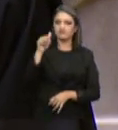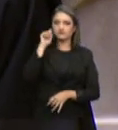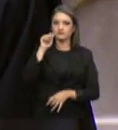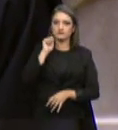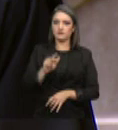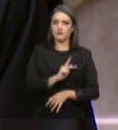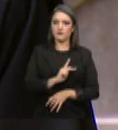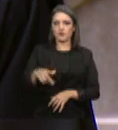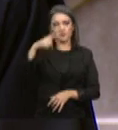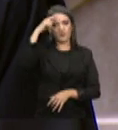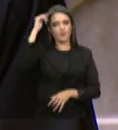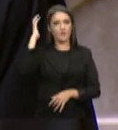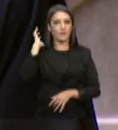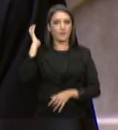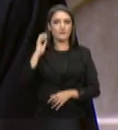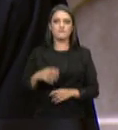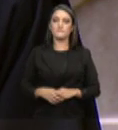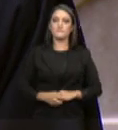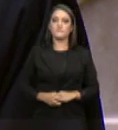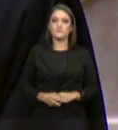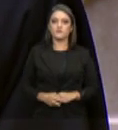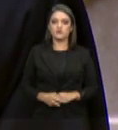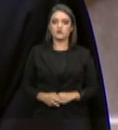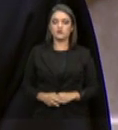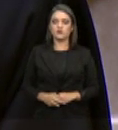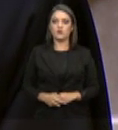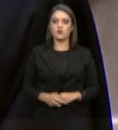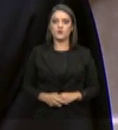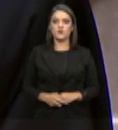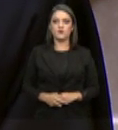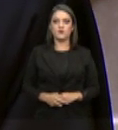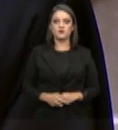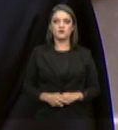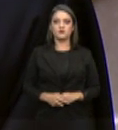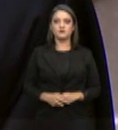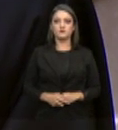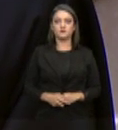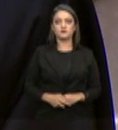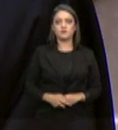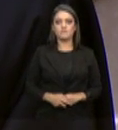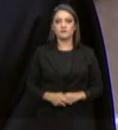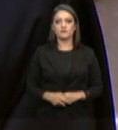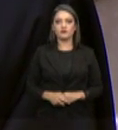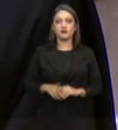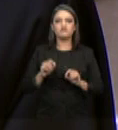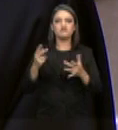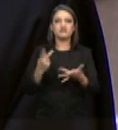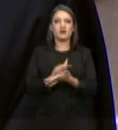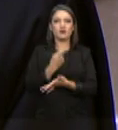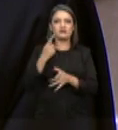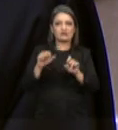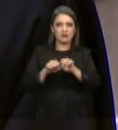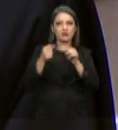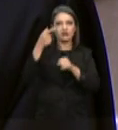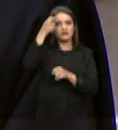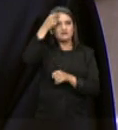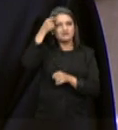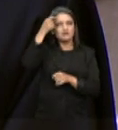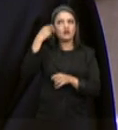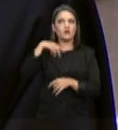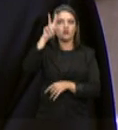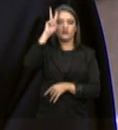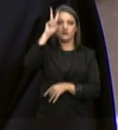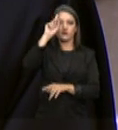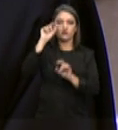Rosa e disse a senhora a cicatriz do busto deixa como lembrança